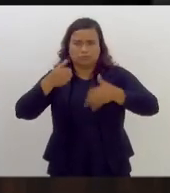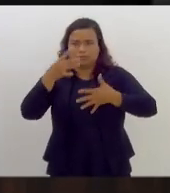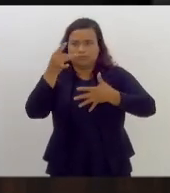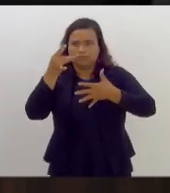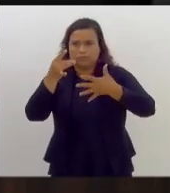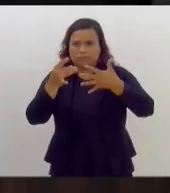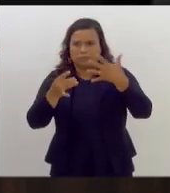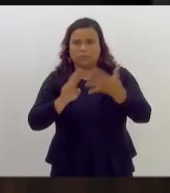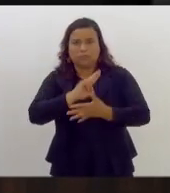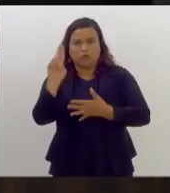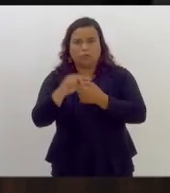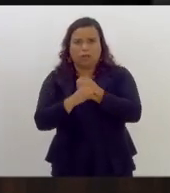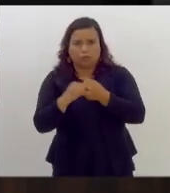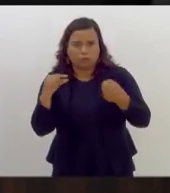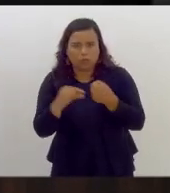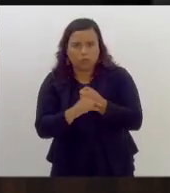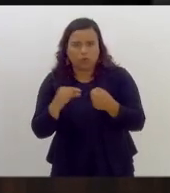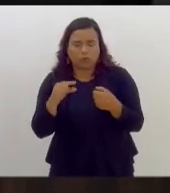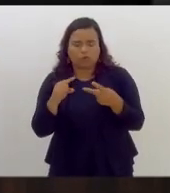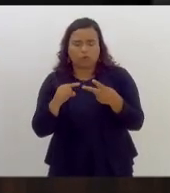o nome do autor,